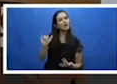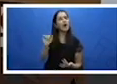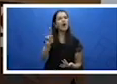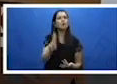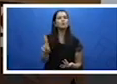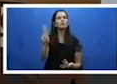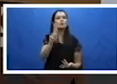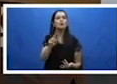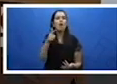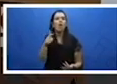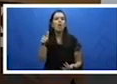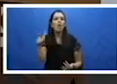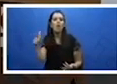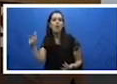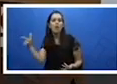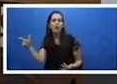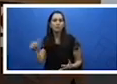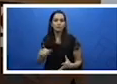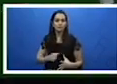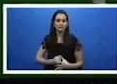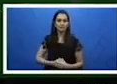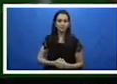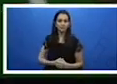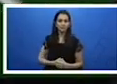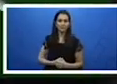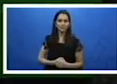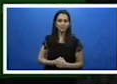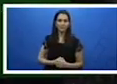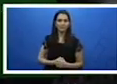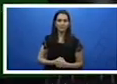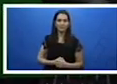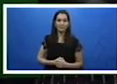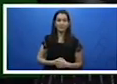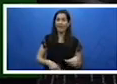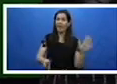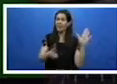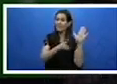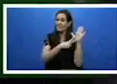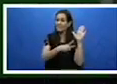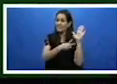utilizar repetições excessivas, tá bom? Atenção!